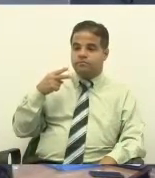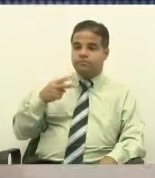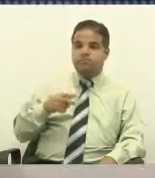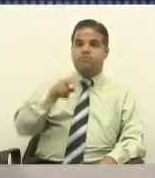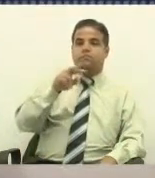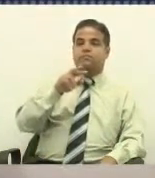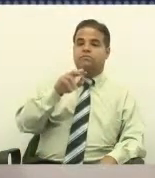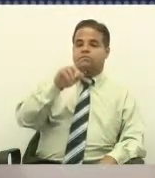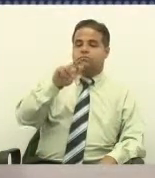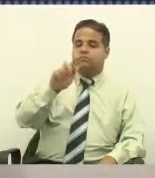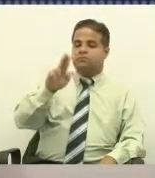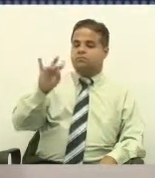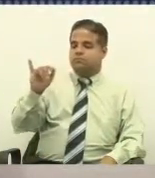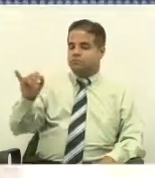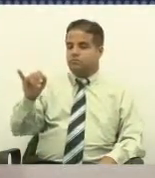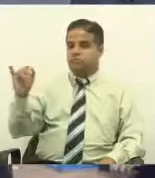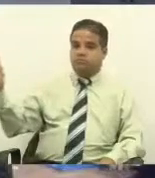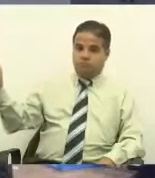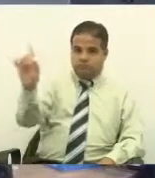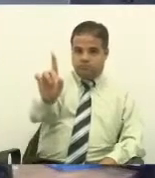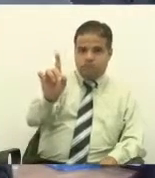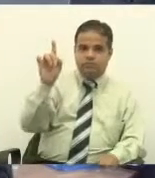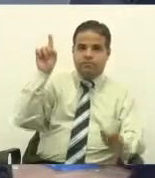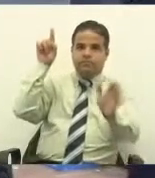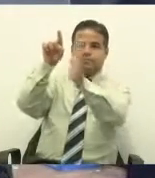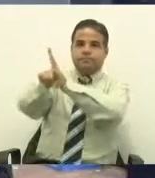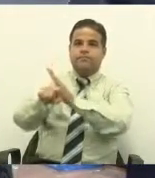Vereador Guti, com a palavra.